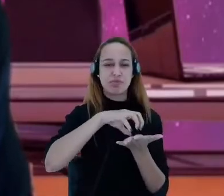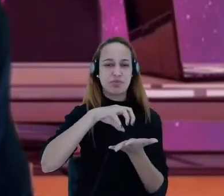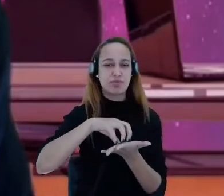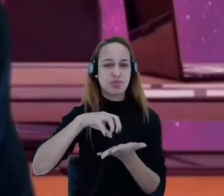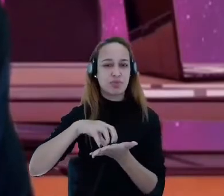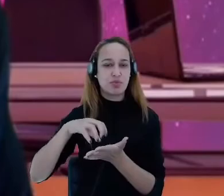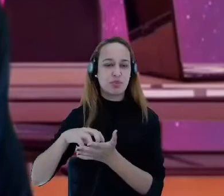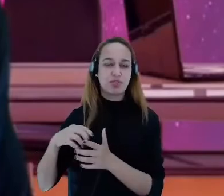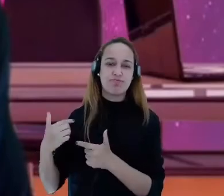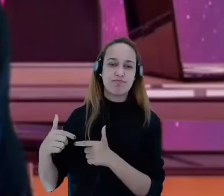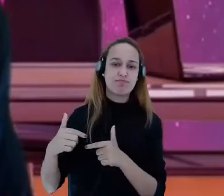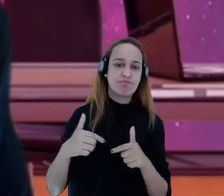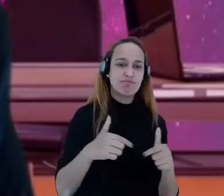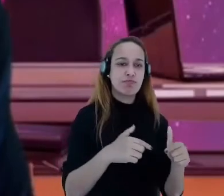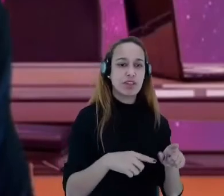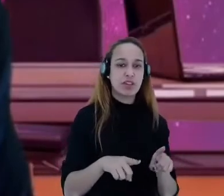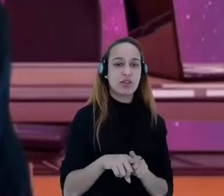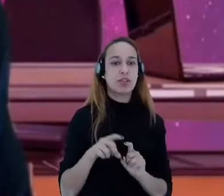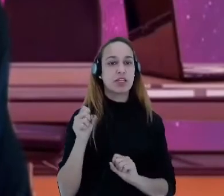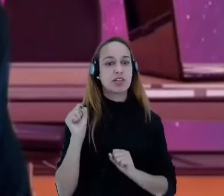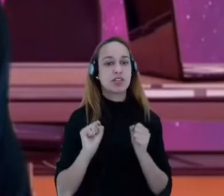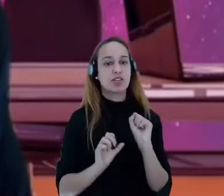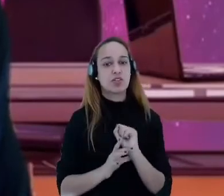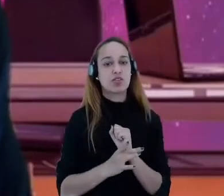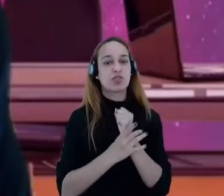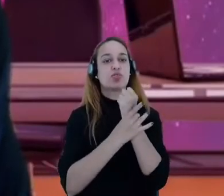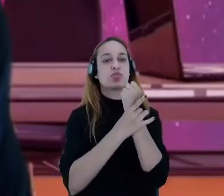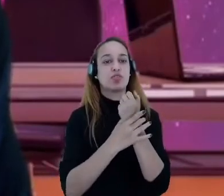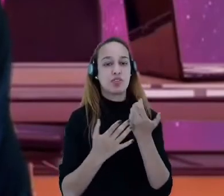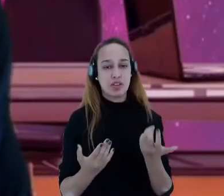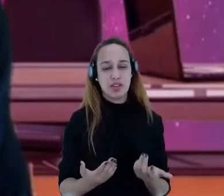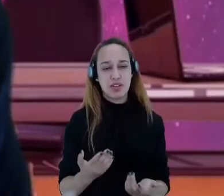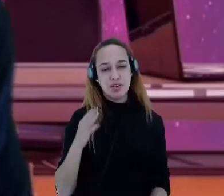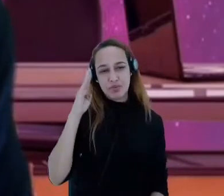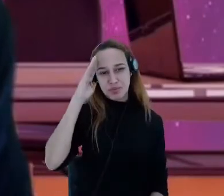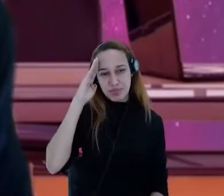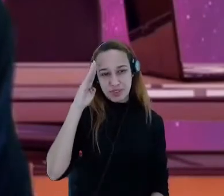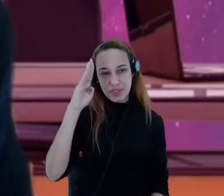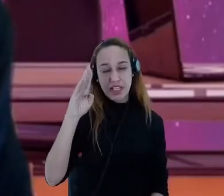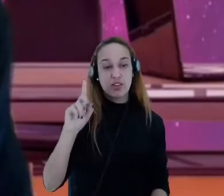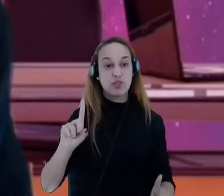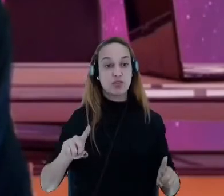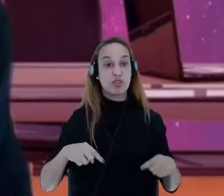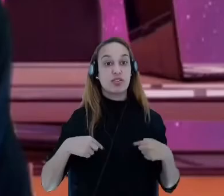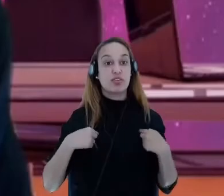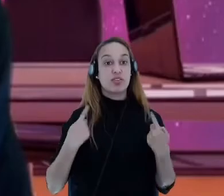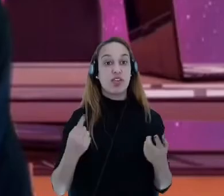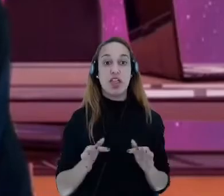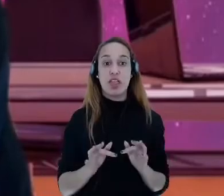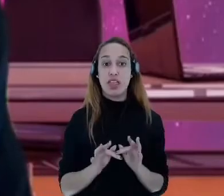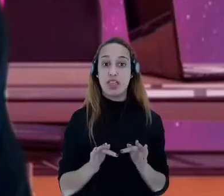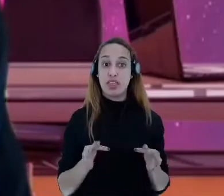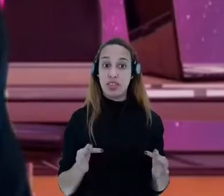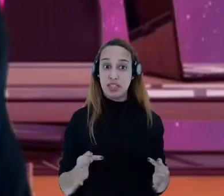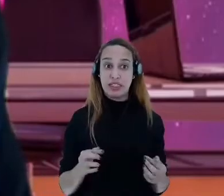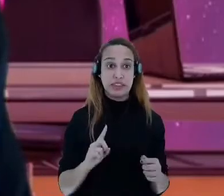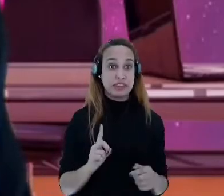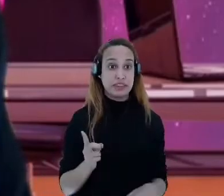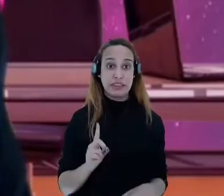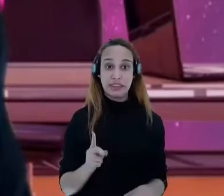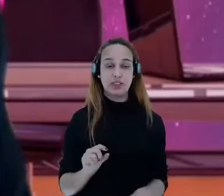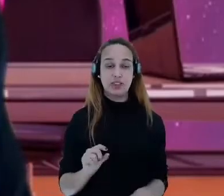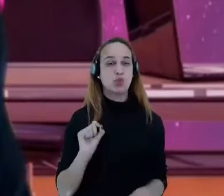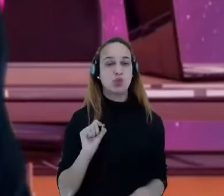mais ainda na indústria de seguros, cujo principal desafio, nem um pouco simples, como sabemos, é